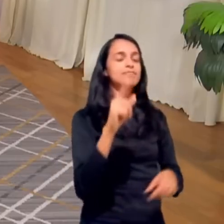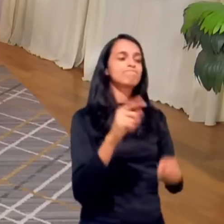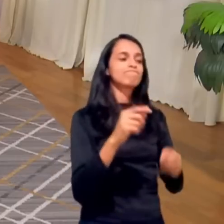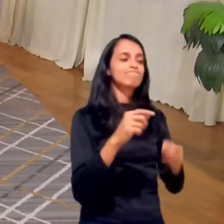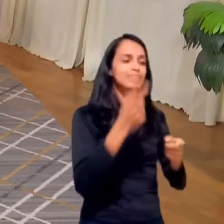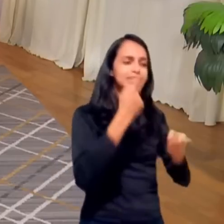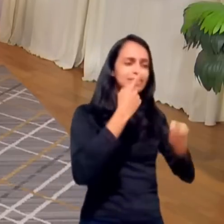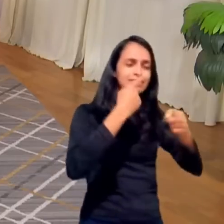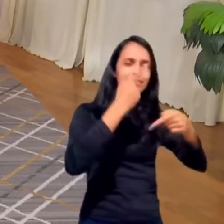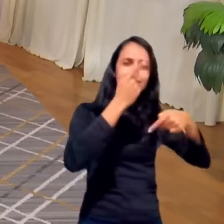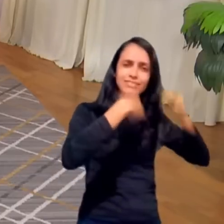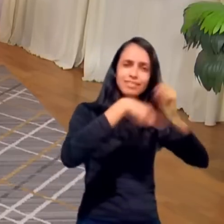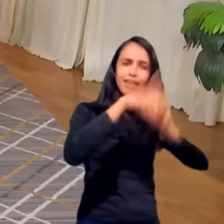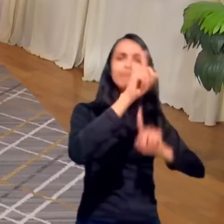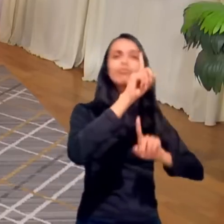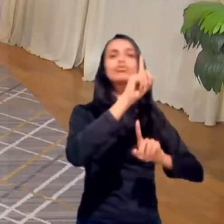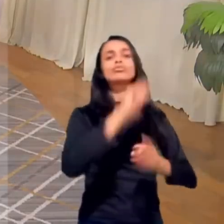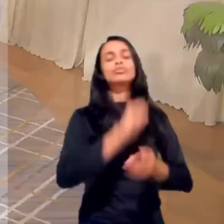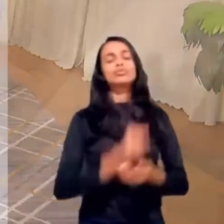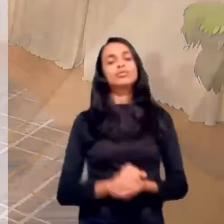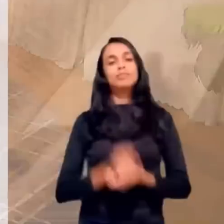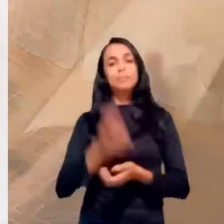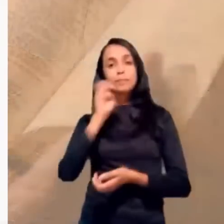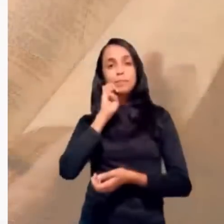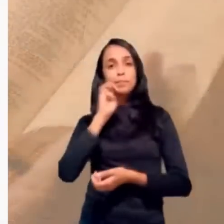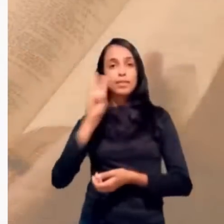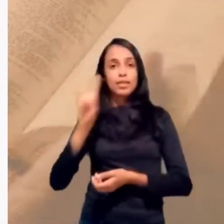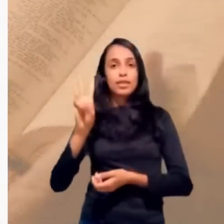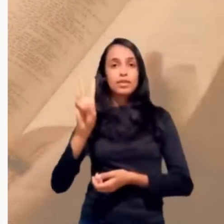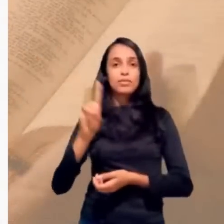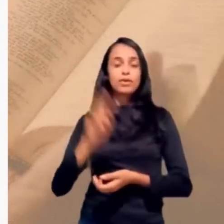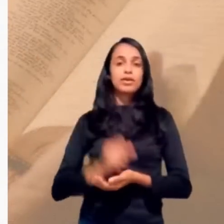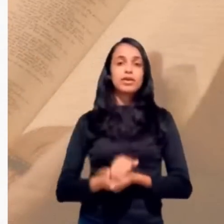Todas as Nações, na página 572.